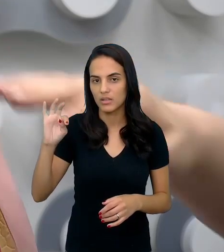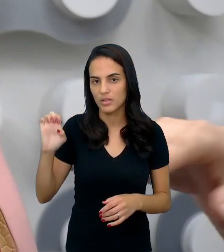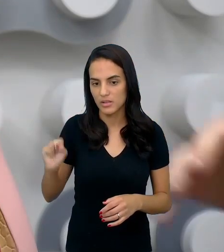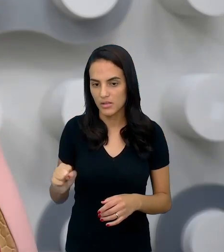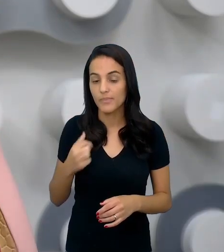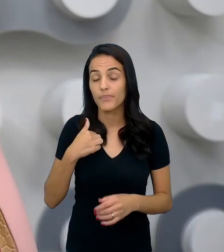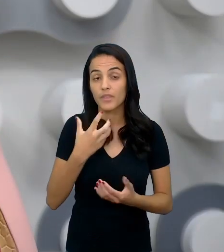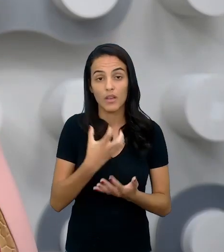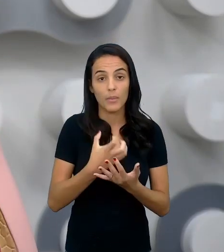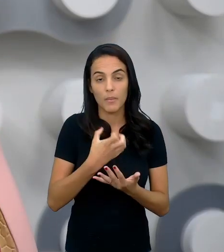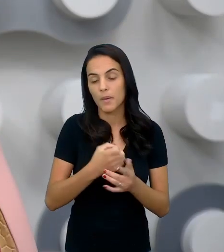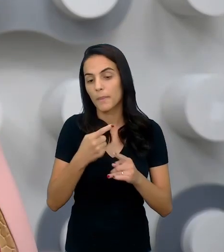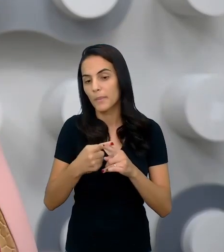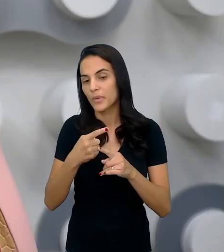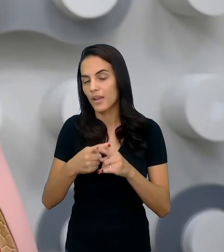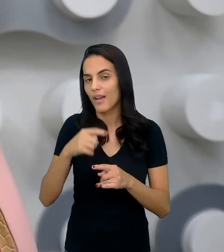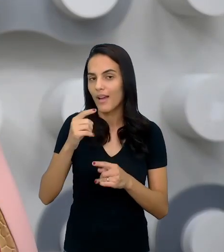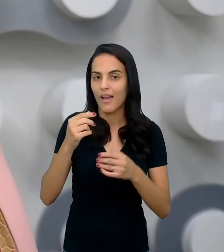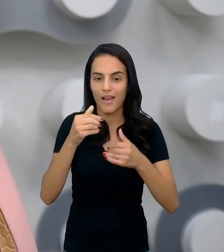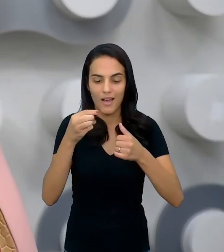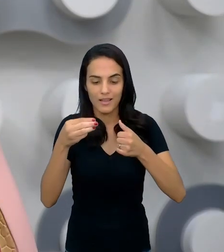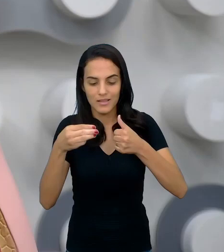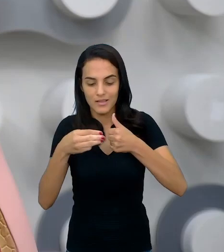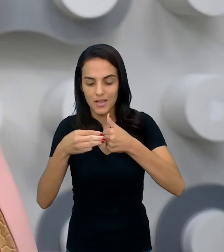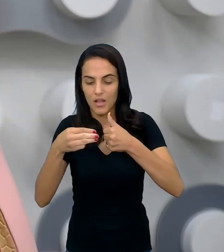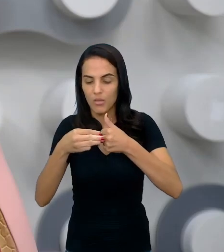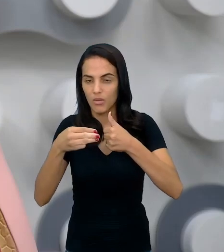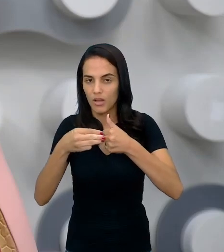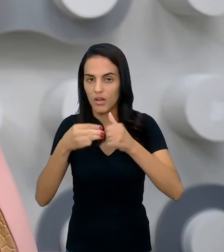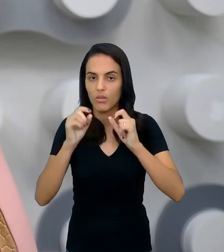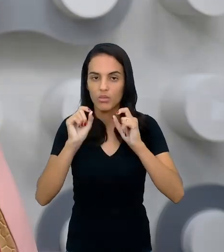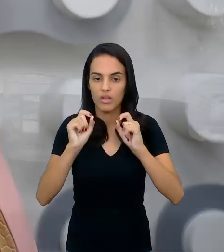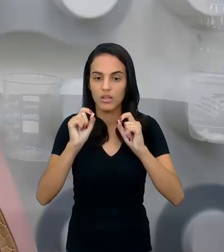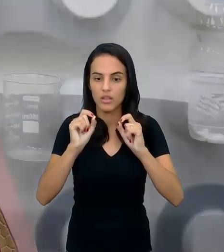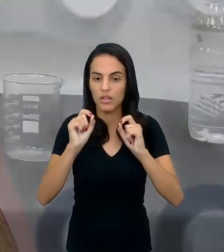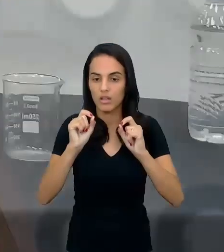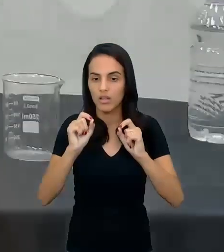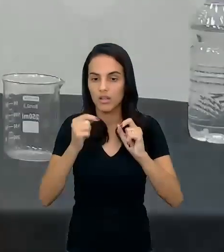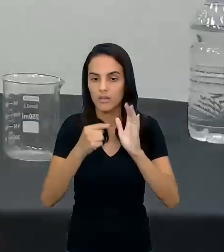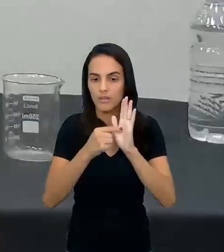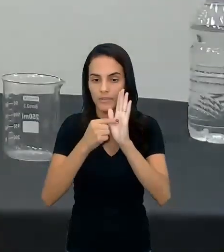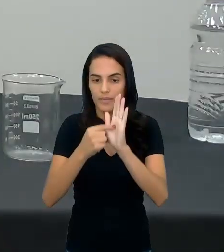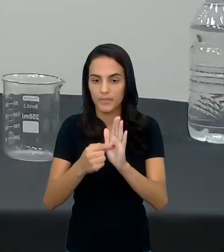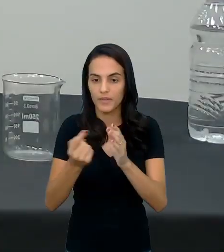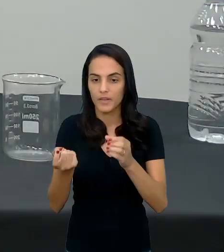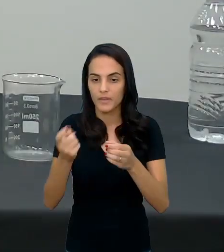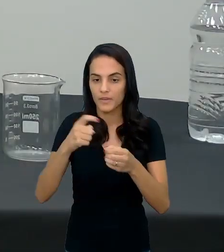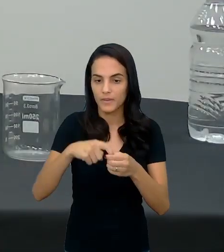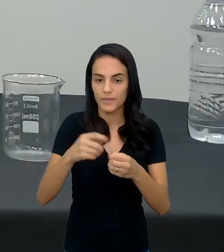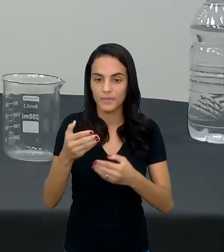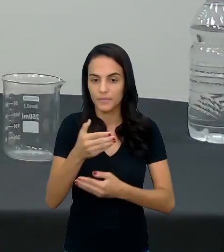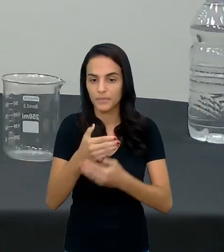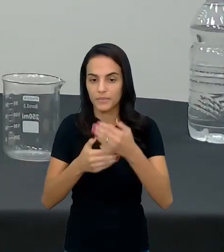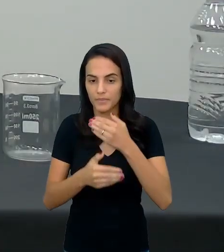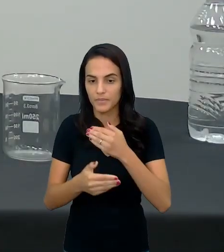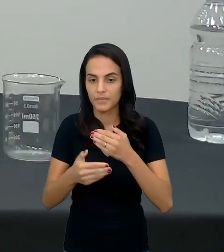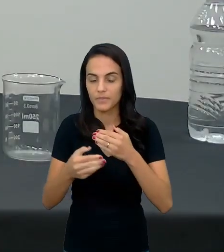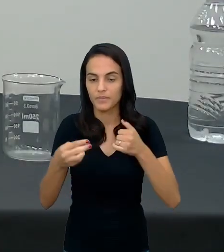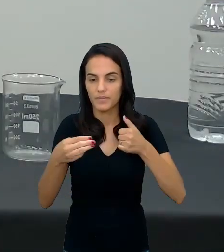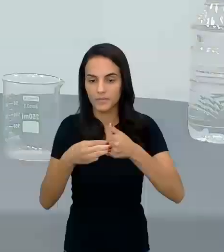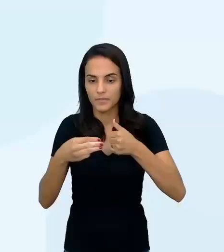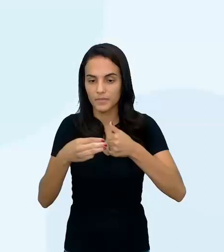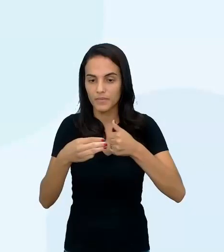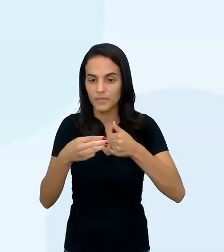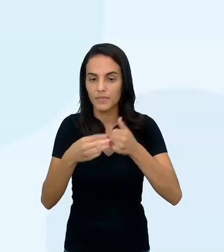absorvidos porque as células do intestino, elas apresentam, se voltar aí no LED pra gente, as células do intestino,